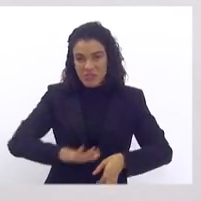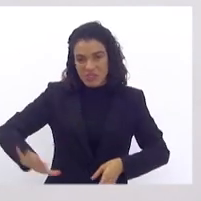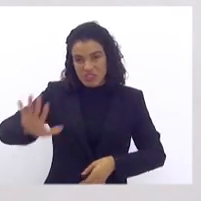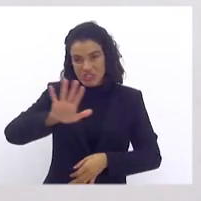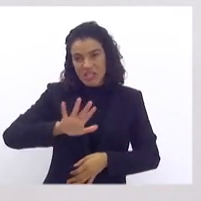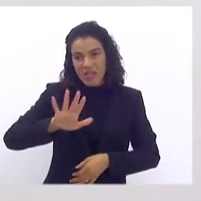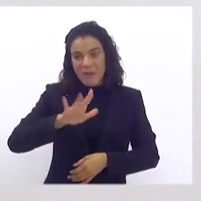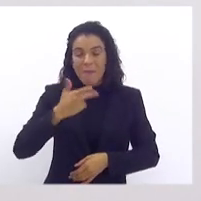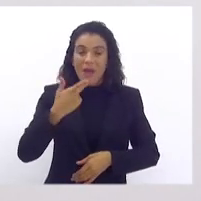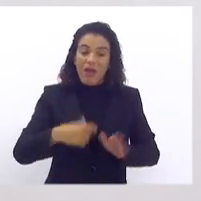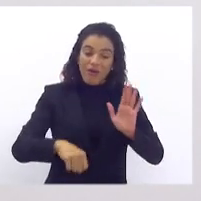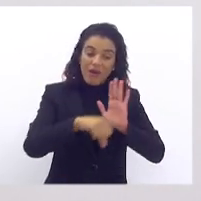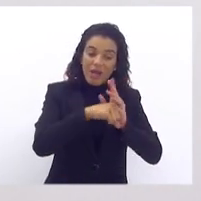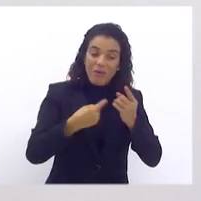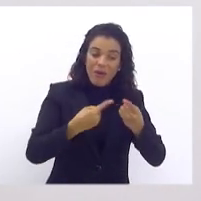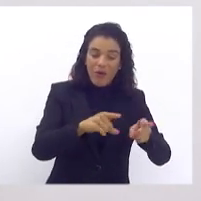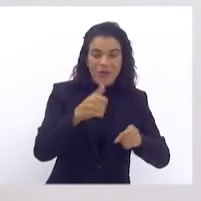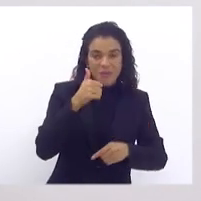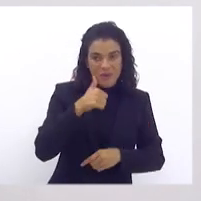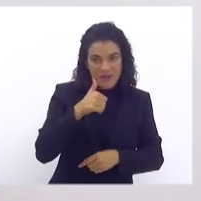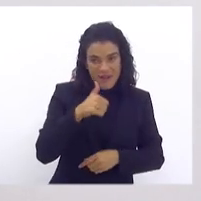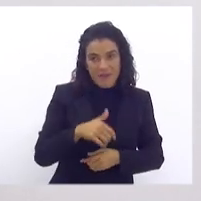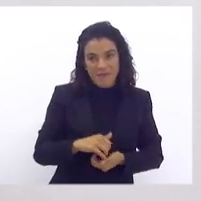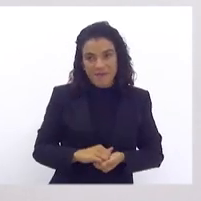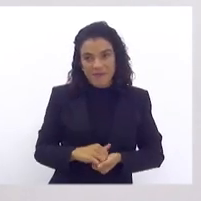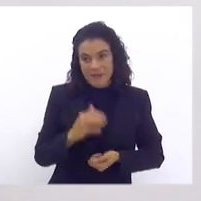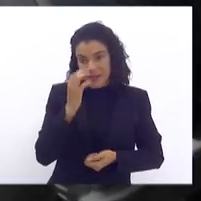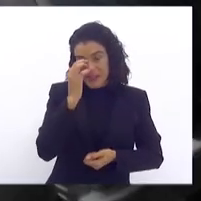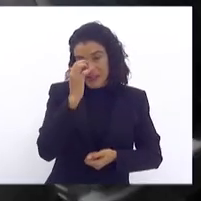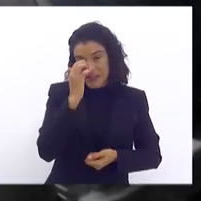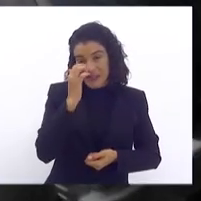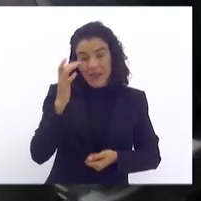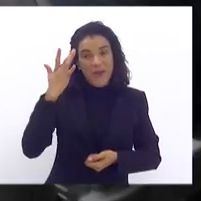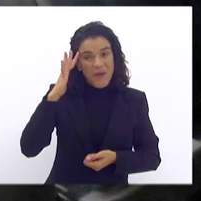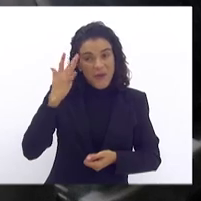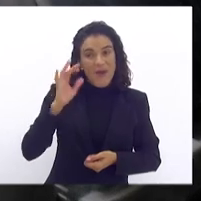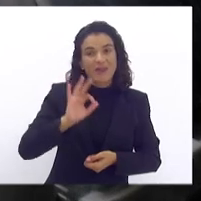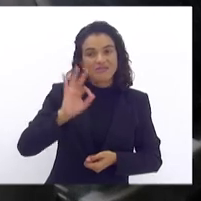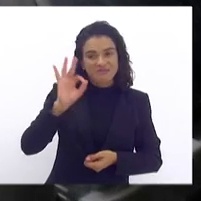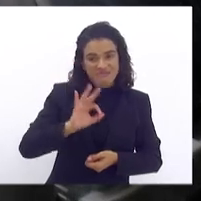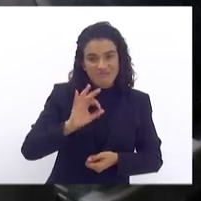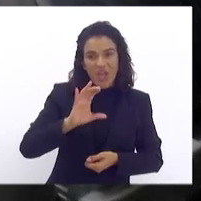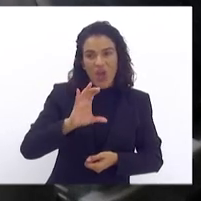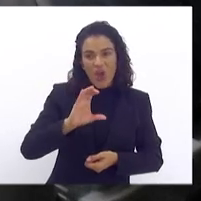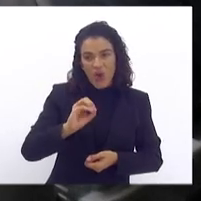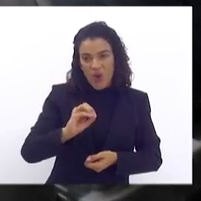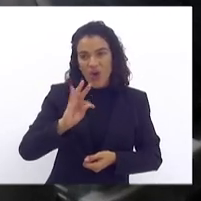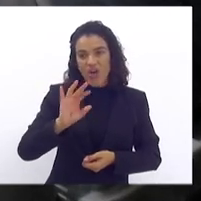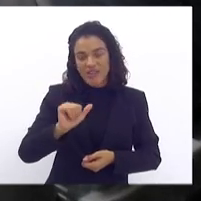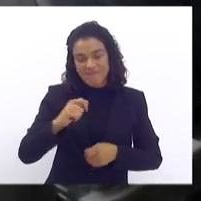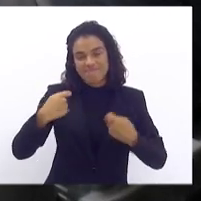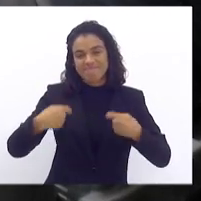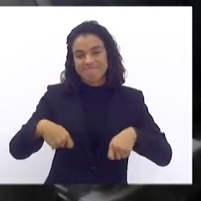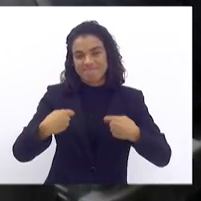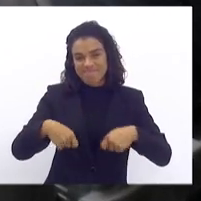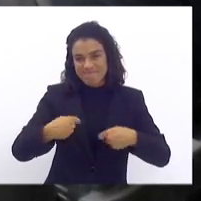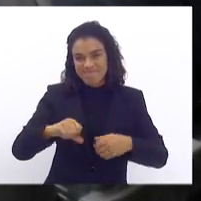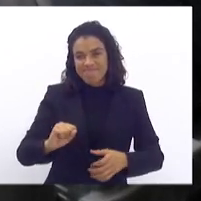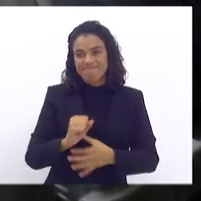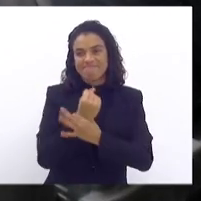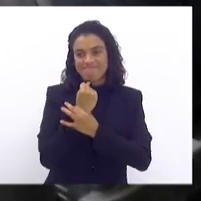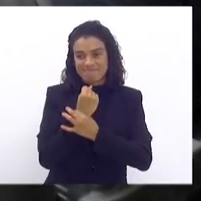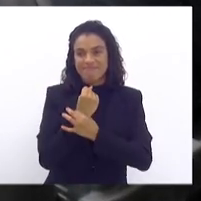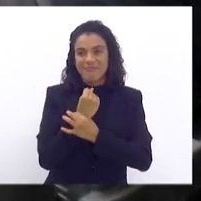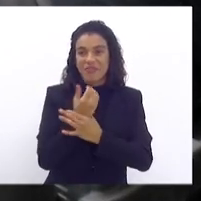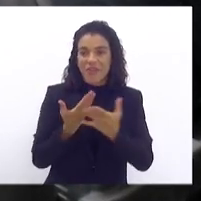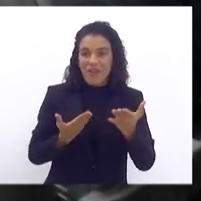especificamente aos crimes contra a mulher. Né? Eu acho que as cotas são necessárias. Eu acho sou que um as cotas. Tanto é que